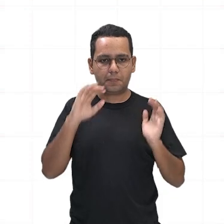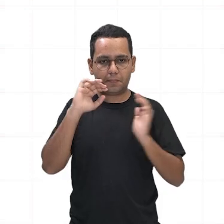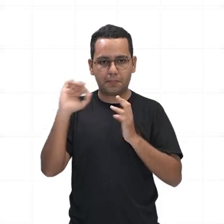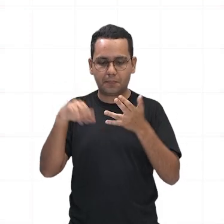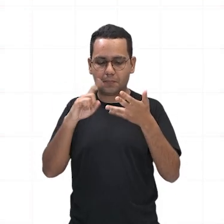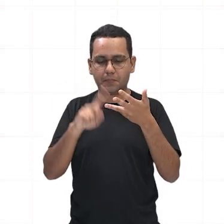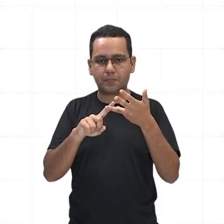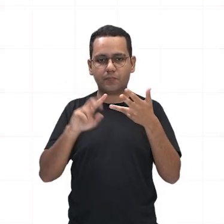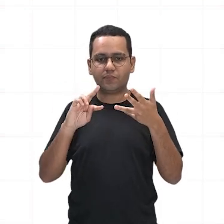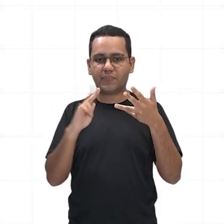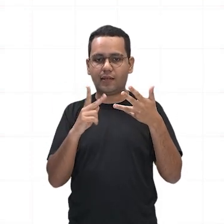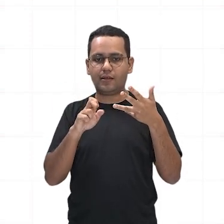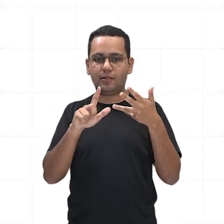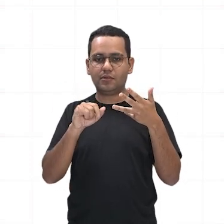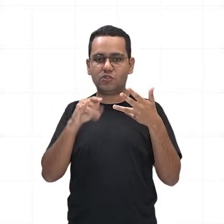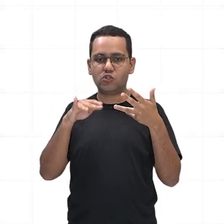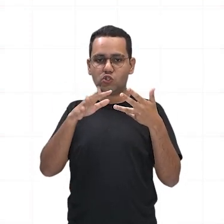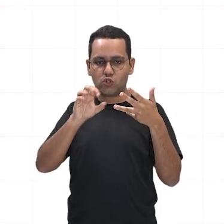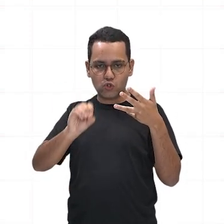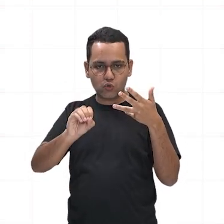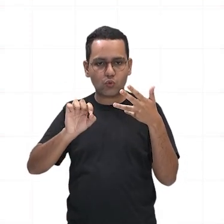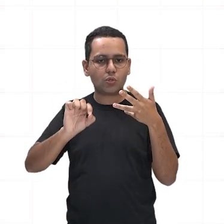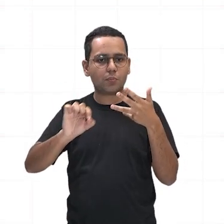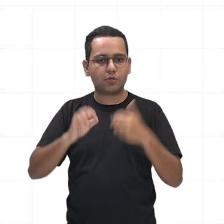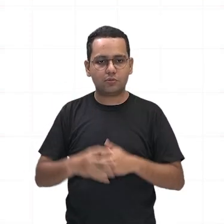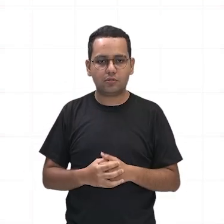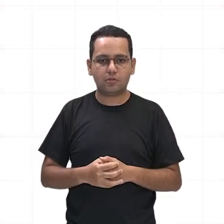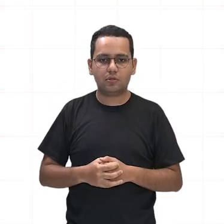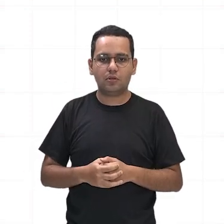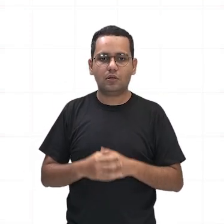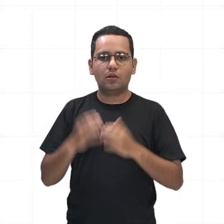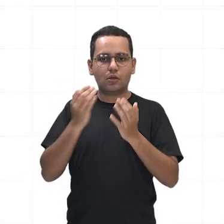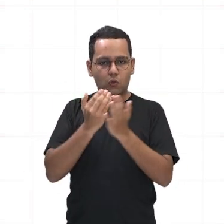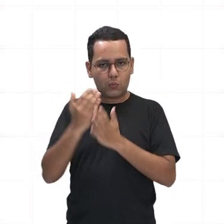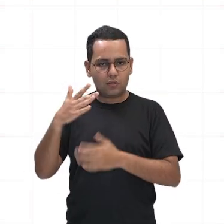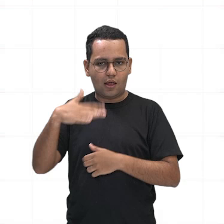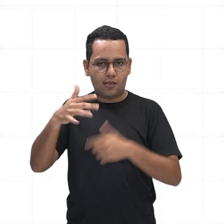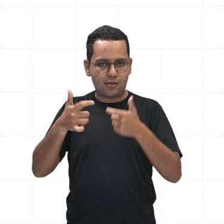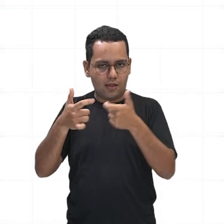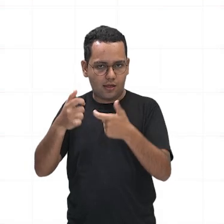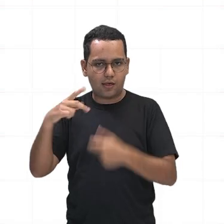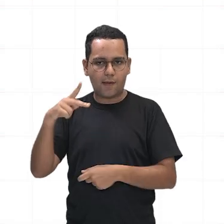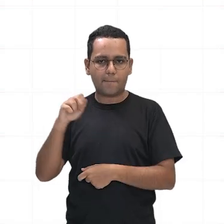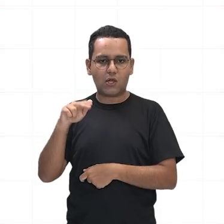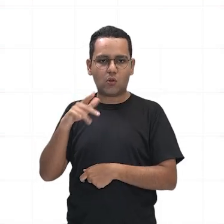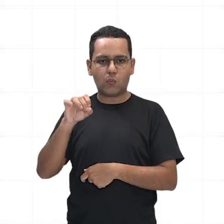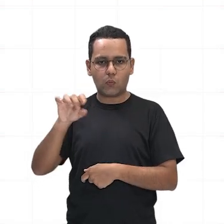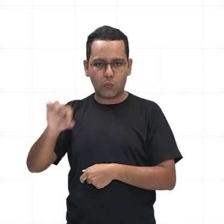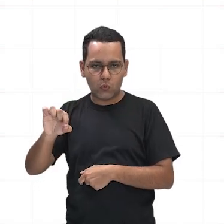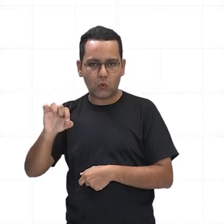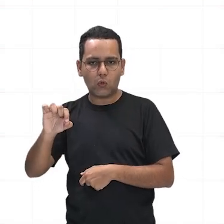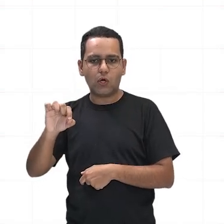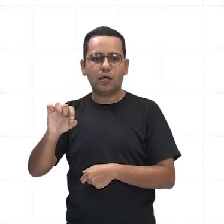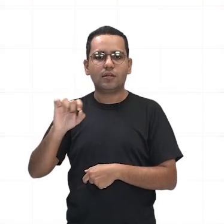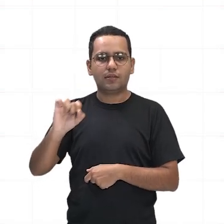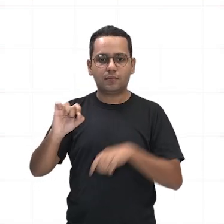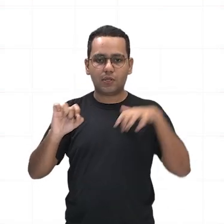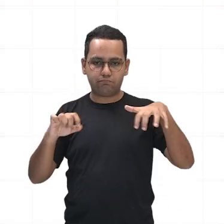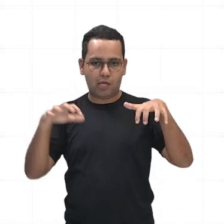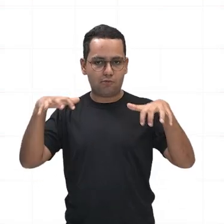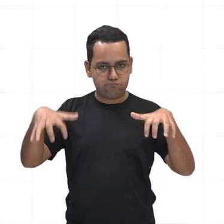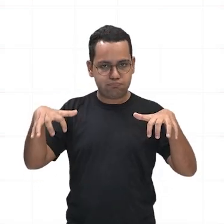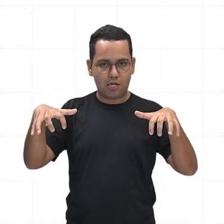helenístico, que foi o início marcado, então, pela Guerra do Peloponeso entre Esparta e Atenas, né? E Esparta, então,